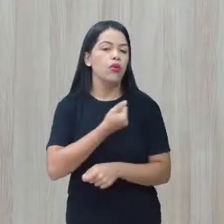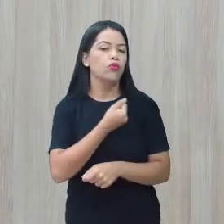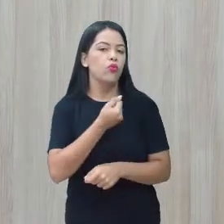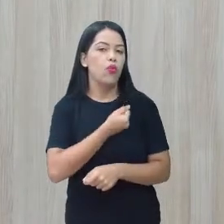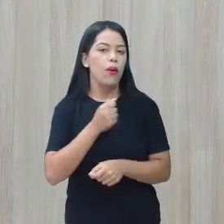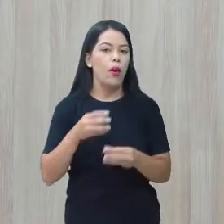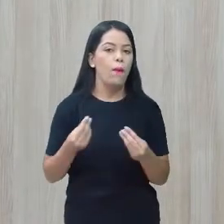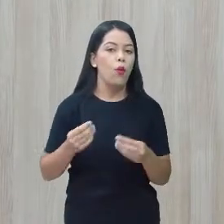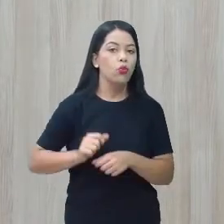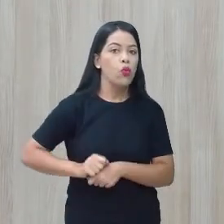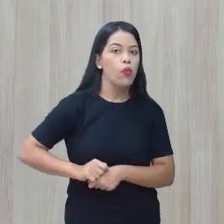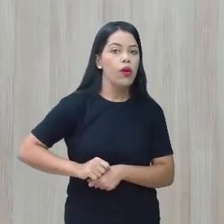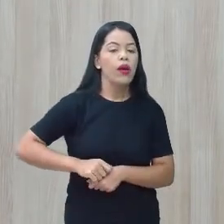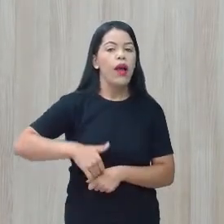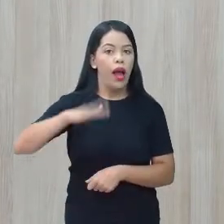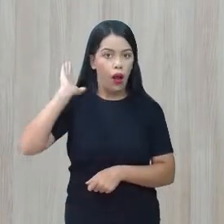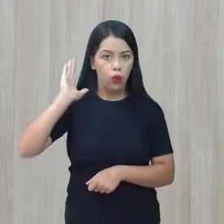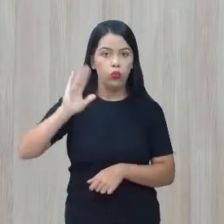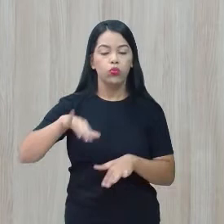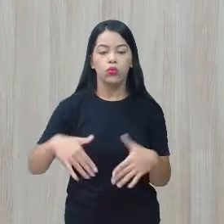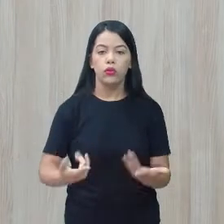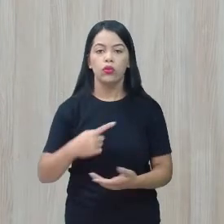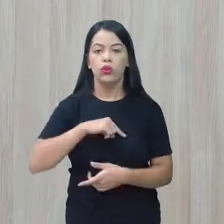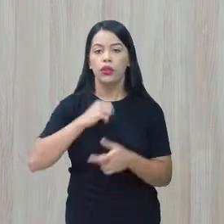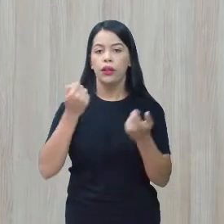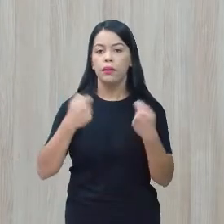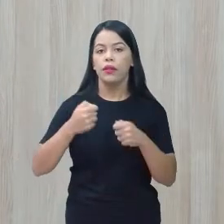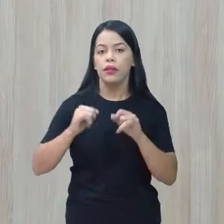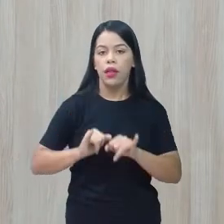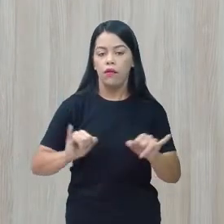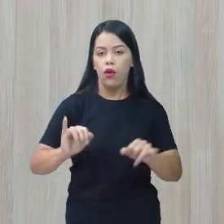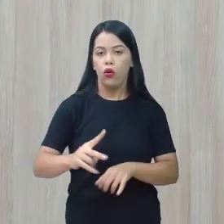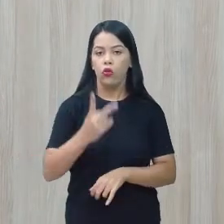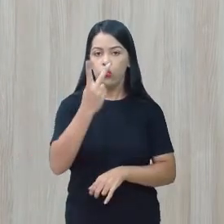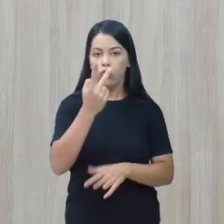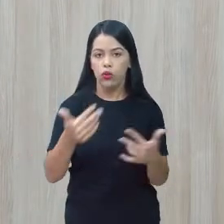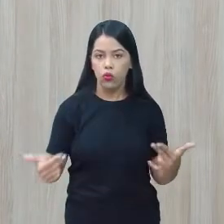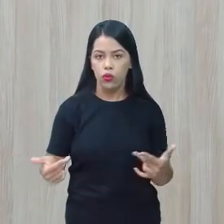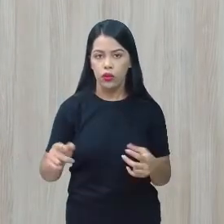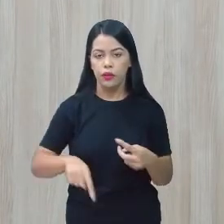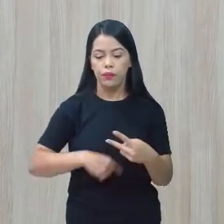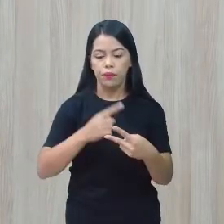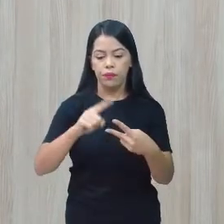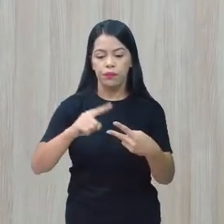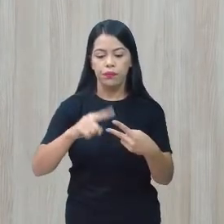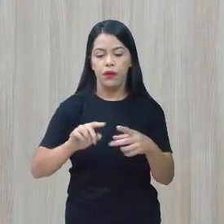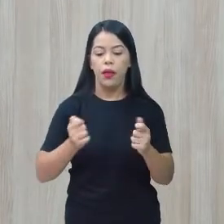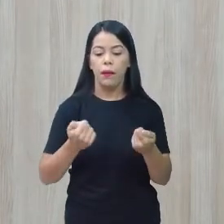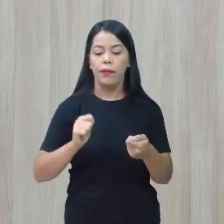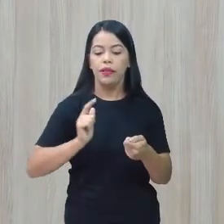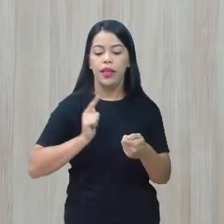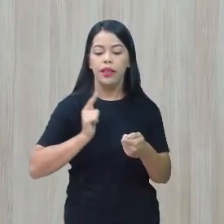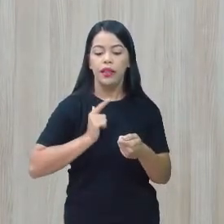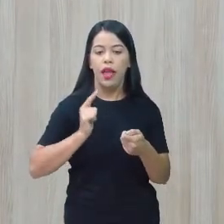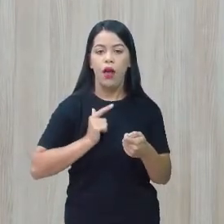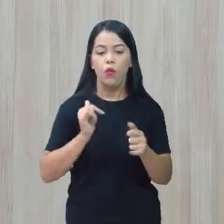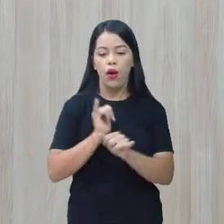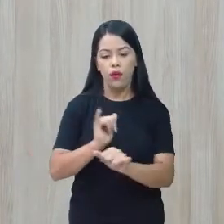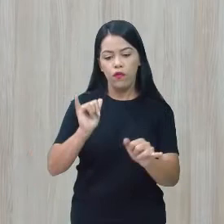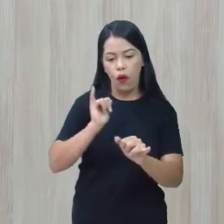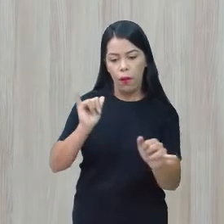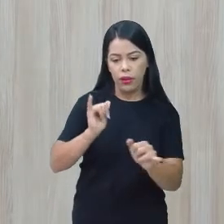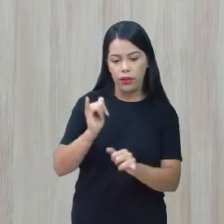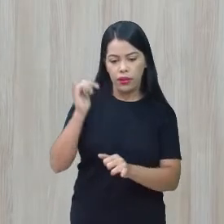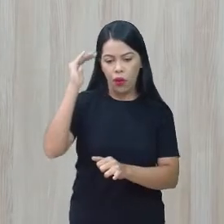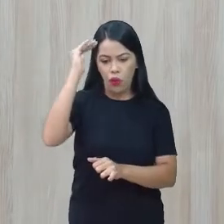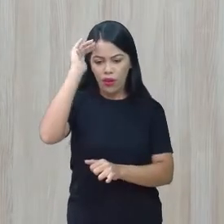gente precisa dar duas informações. A primeira é uma informação compreensível, de tal forma que você consiga verificar se isso é muito ou